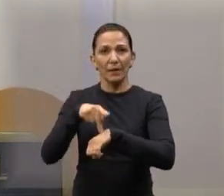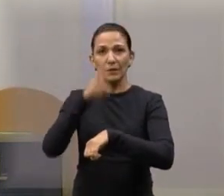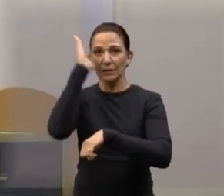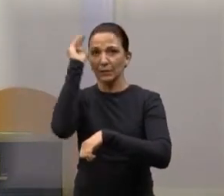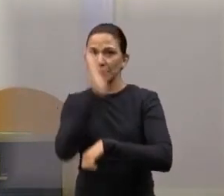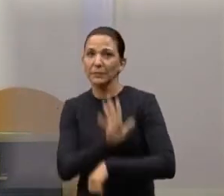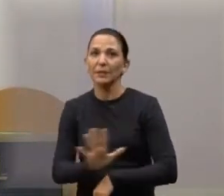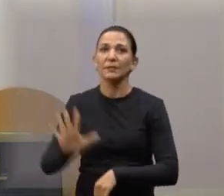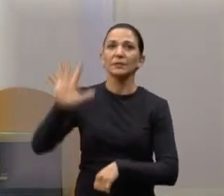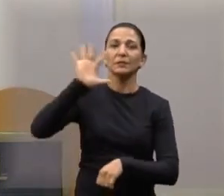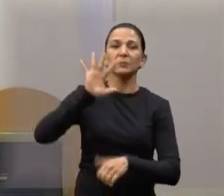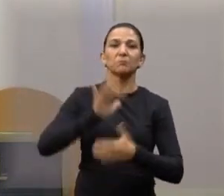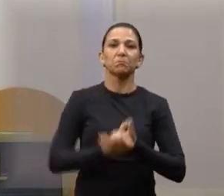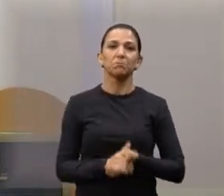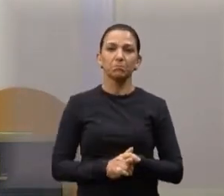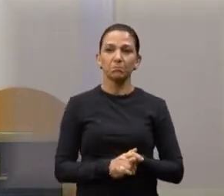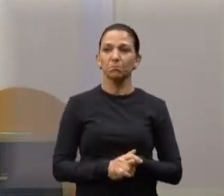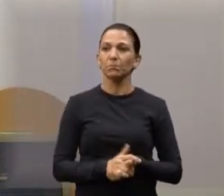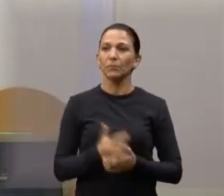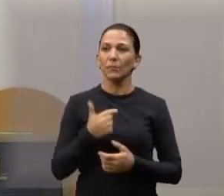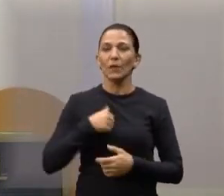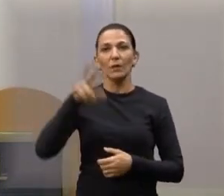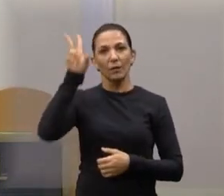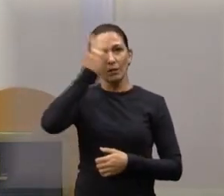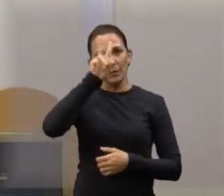Eu queria terminar lembrando que